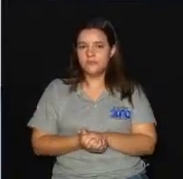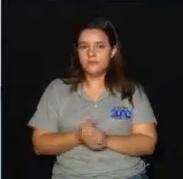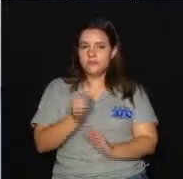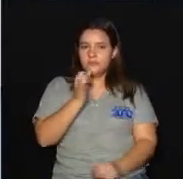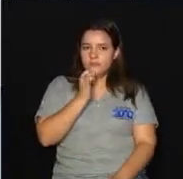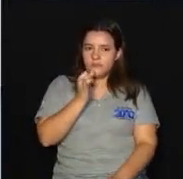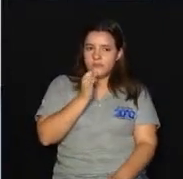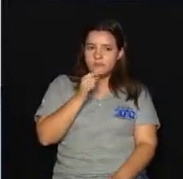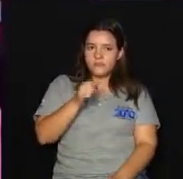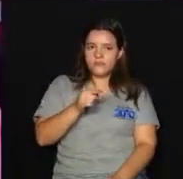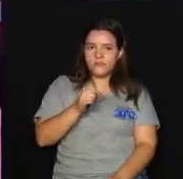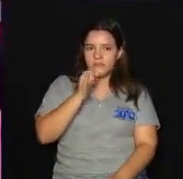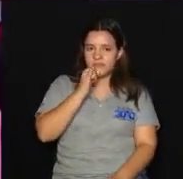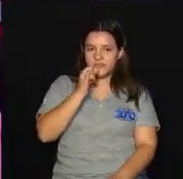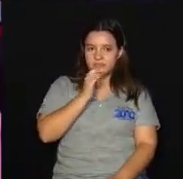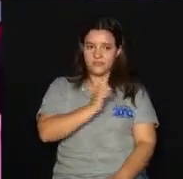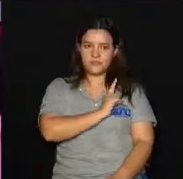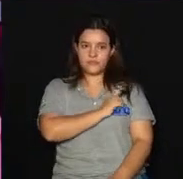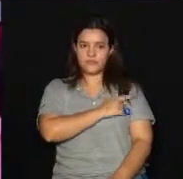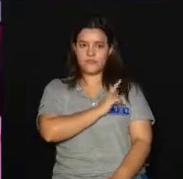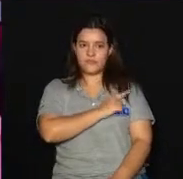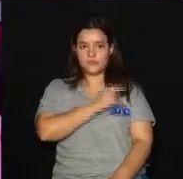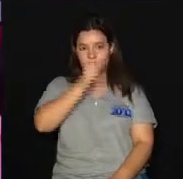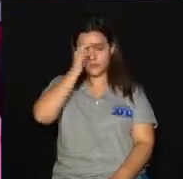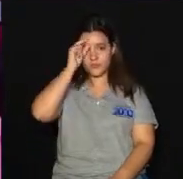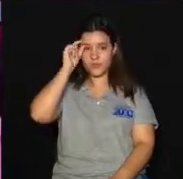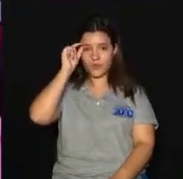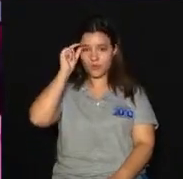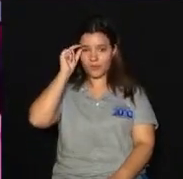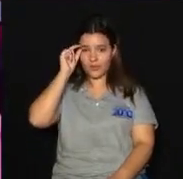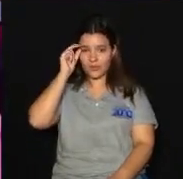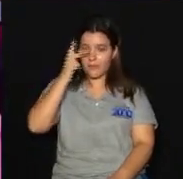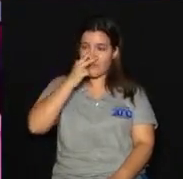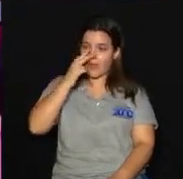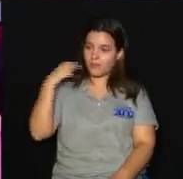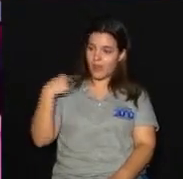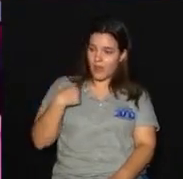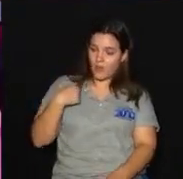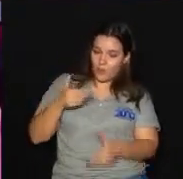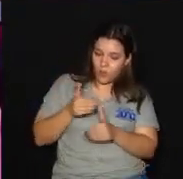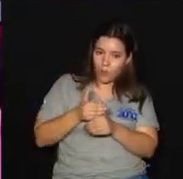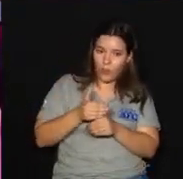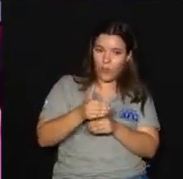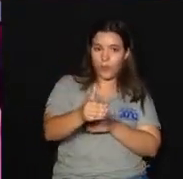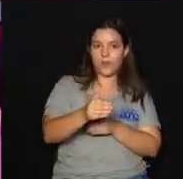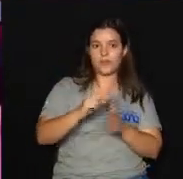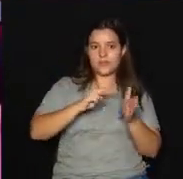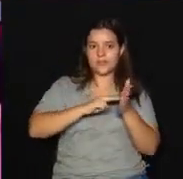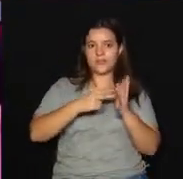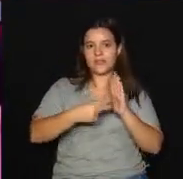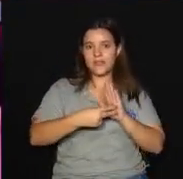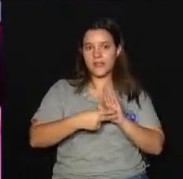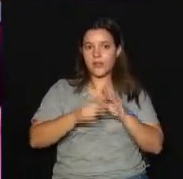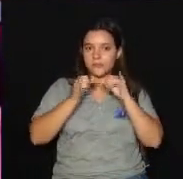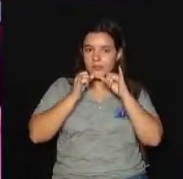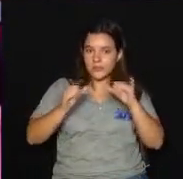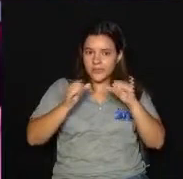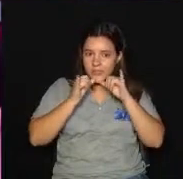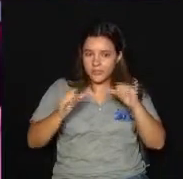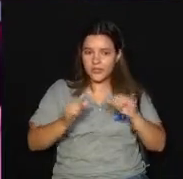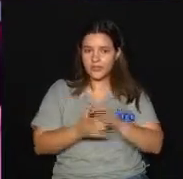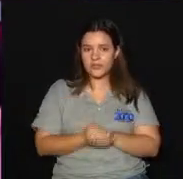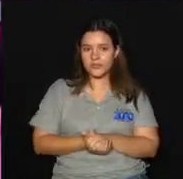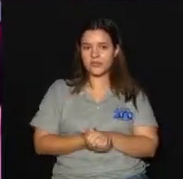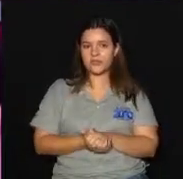você ser herdeiro de uma gestão Jonas Donizete significa muito numa campanha eleitoral.